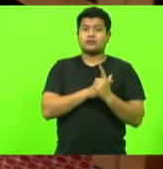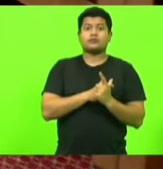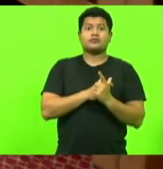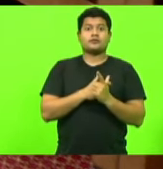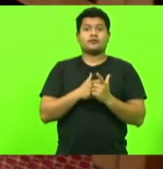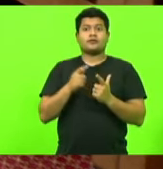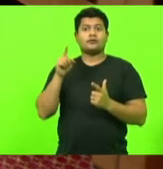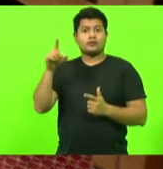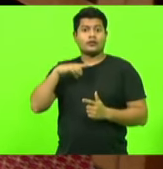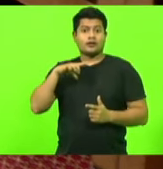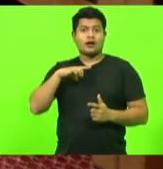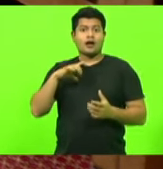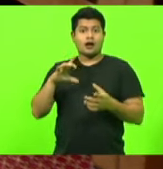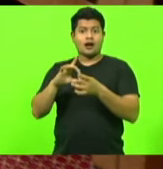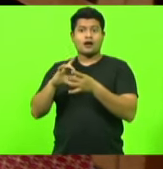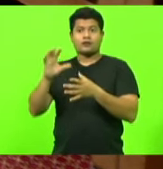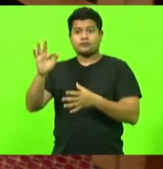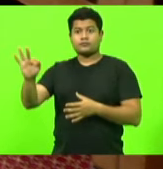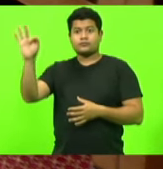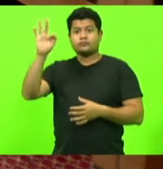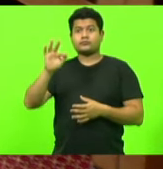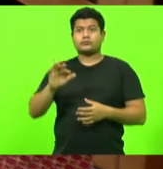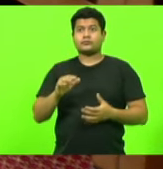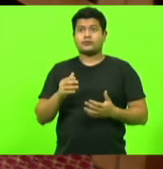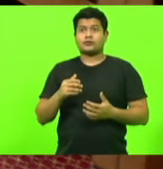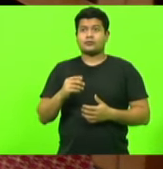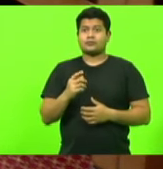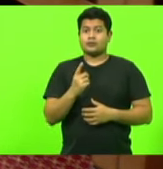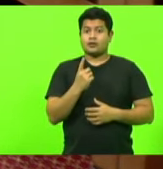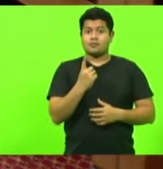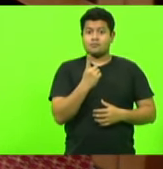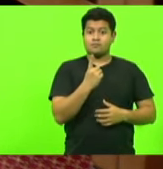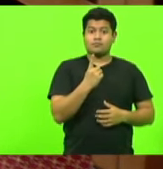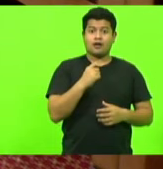de Santa Catarina deve nada menos que